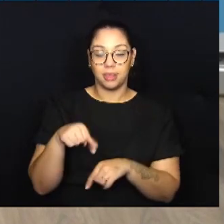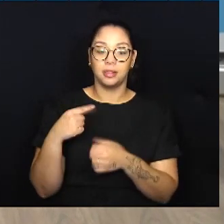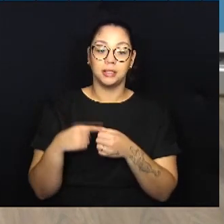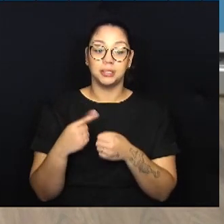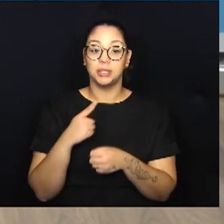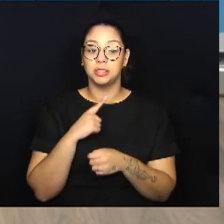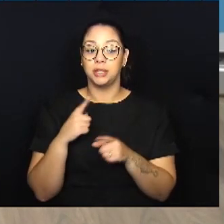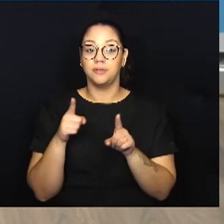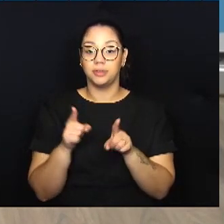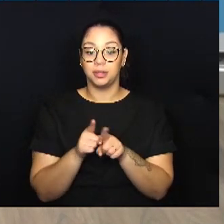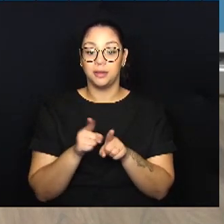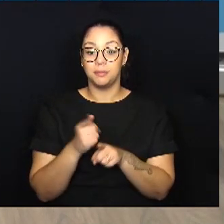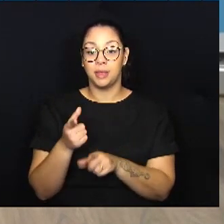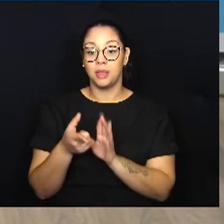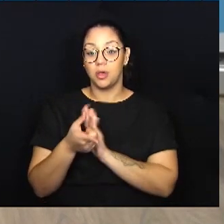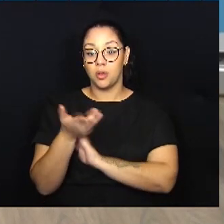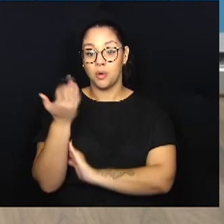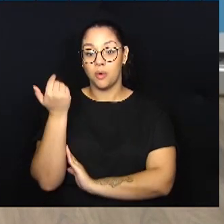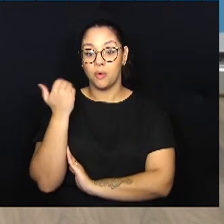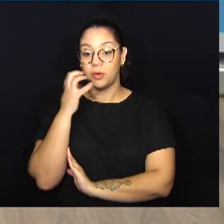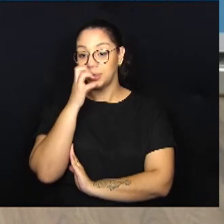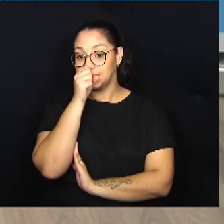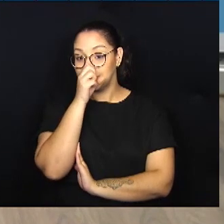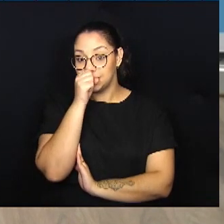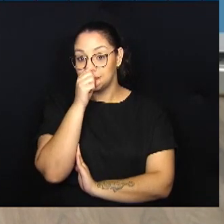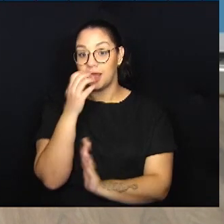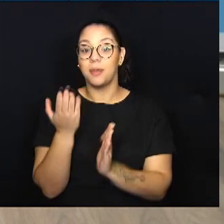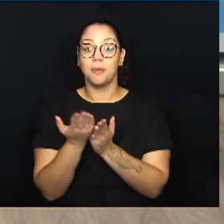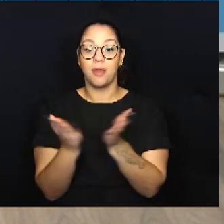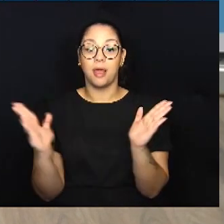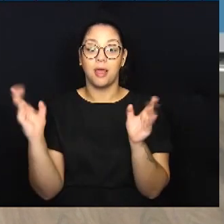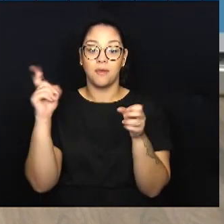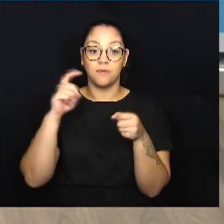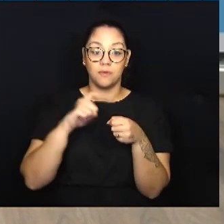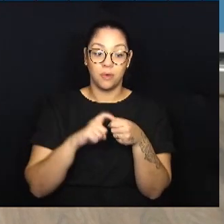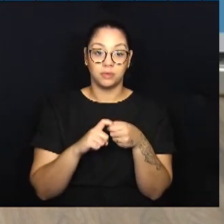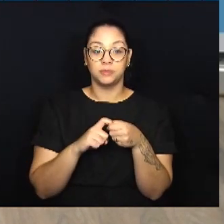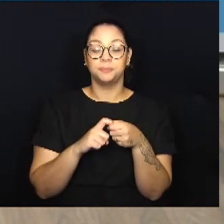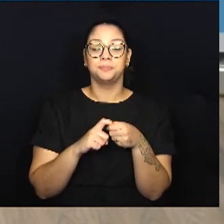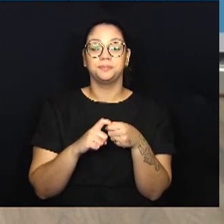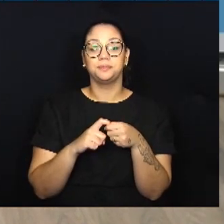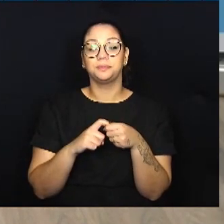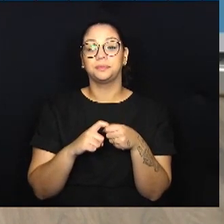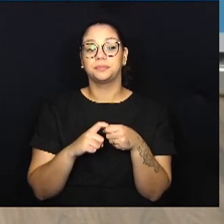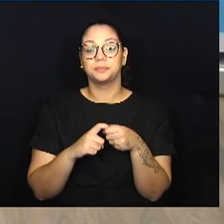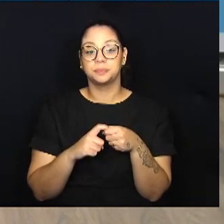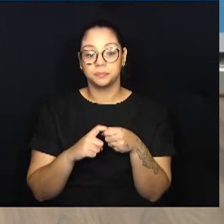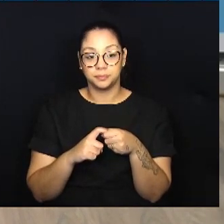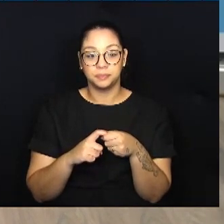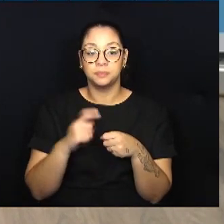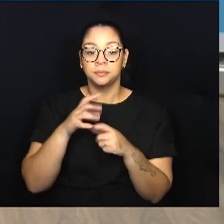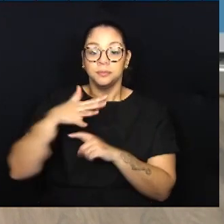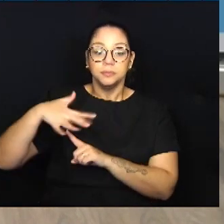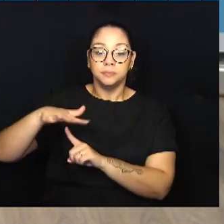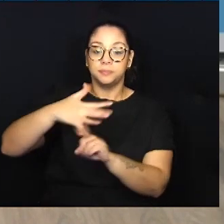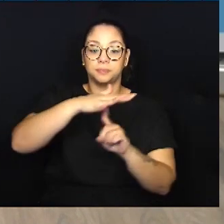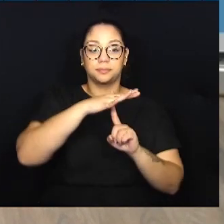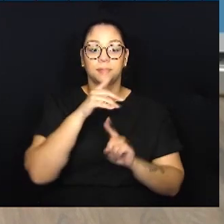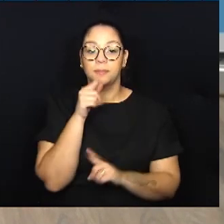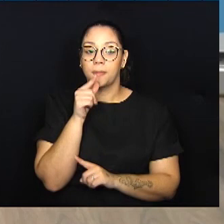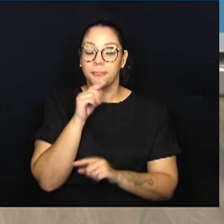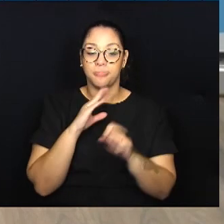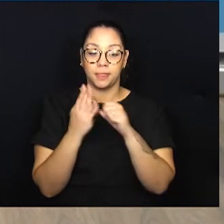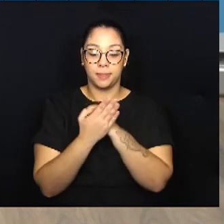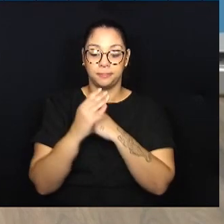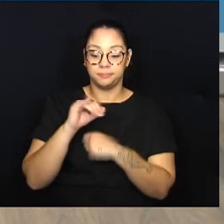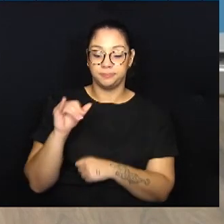no último sábado a reabertura do Parque das Águas, que fica aqui no Parque Jambeiro. Olha, ele